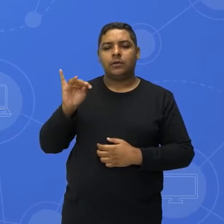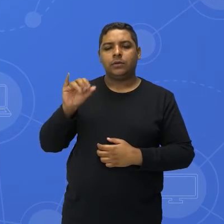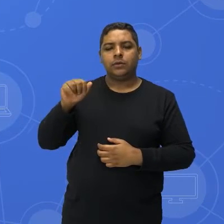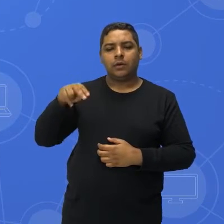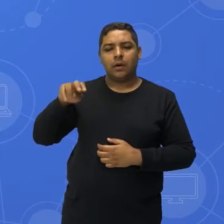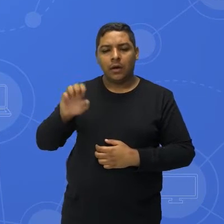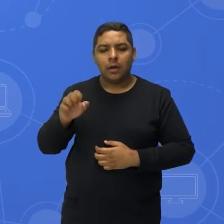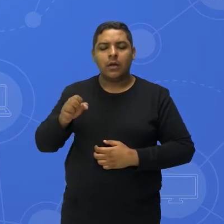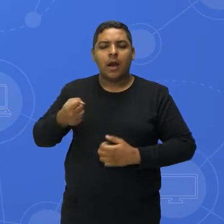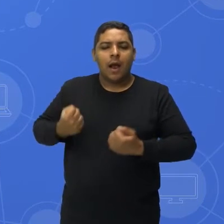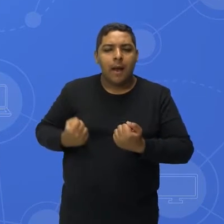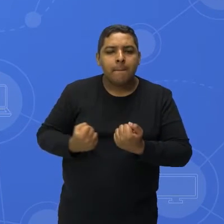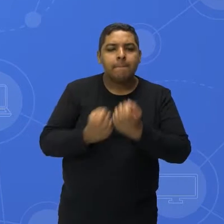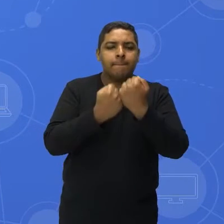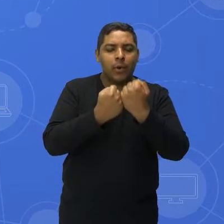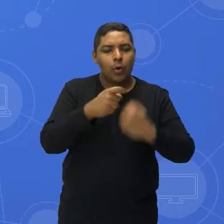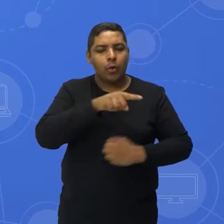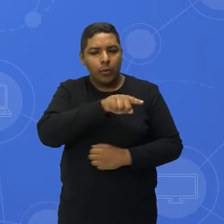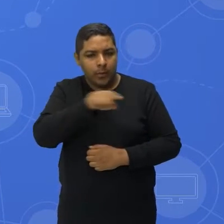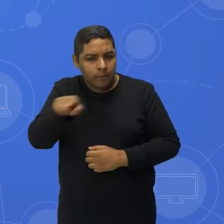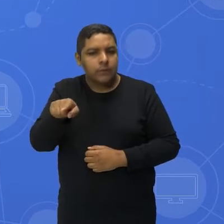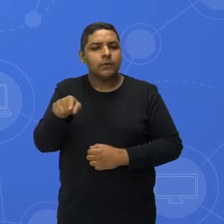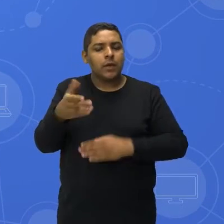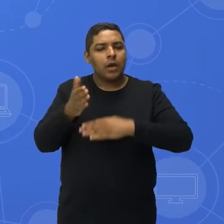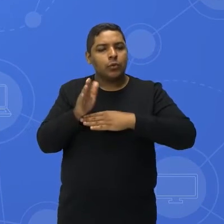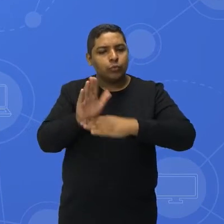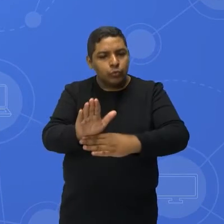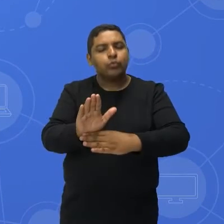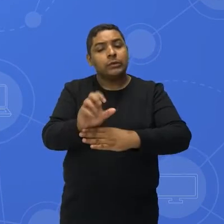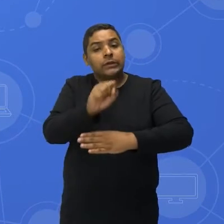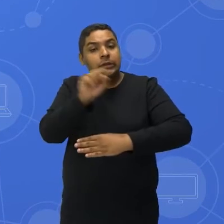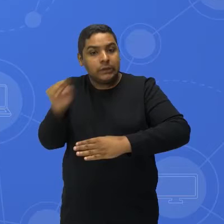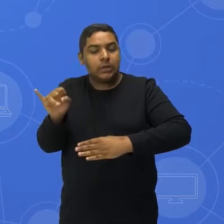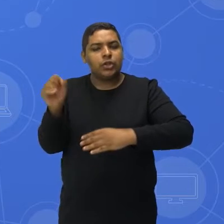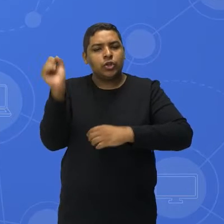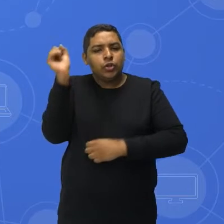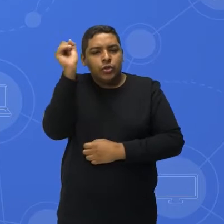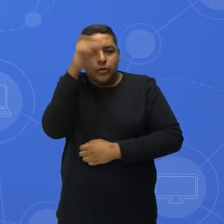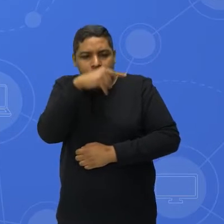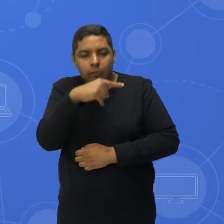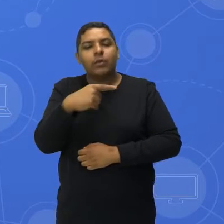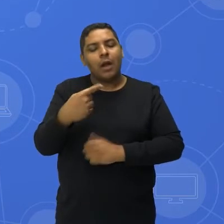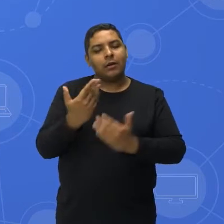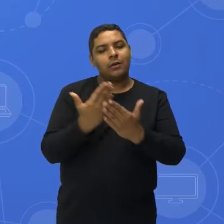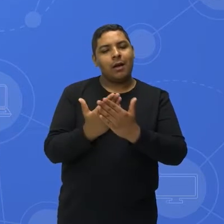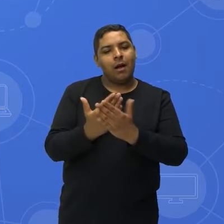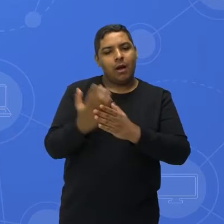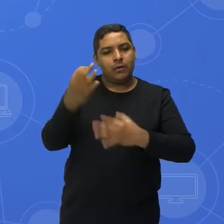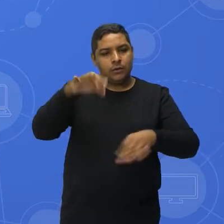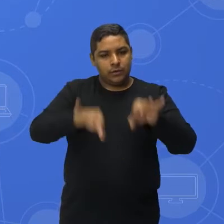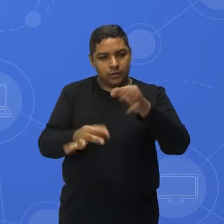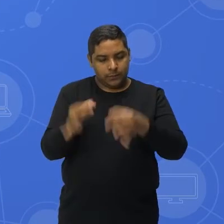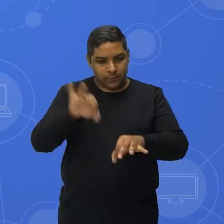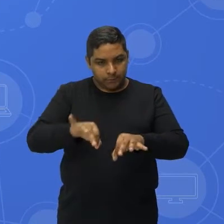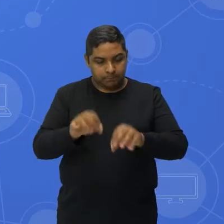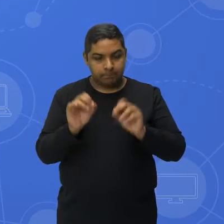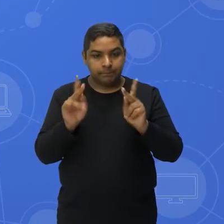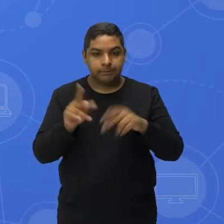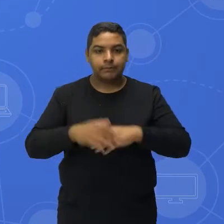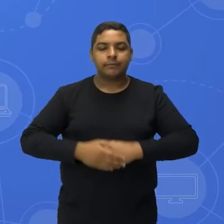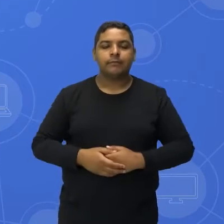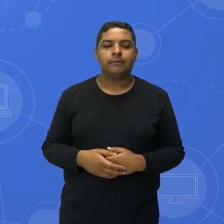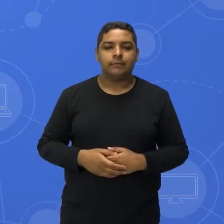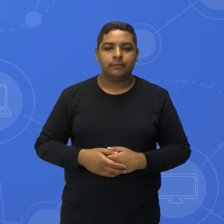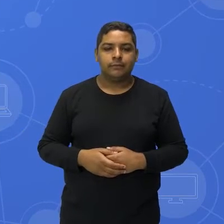estar dando aquele suporte, aquela ajuda, caso vocês tenham dificuldade aqui na aula de funções, tá bom? Então, bora